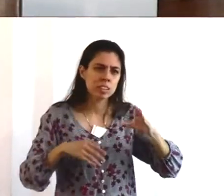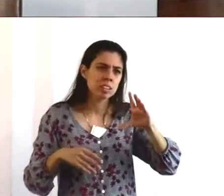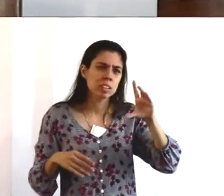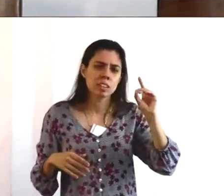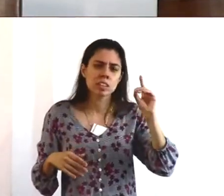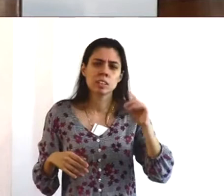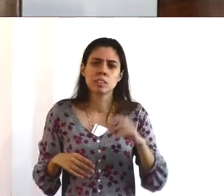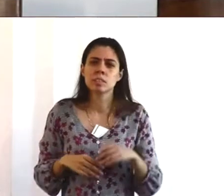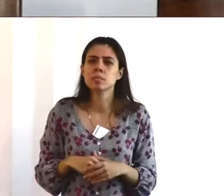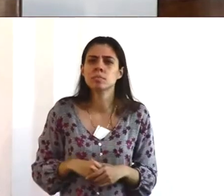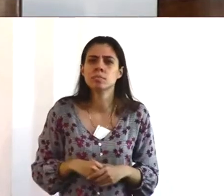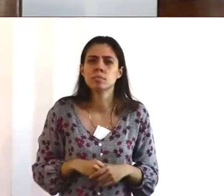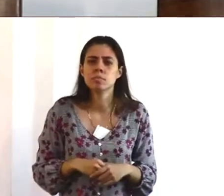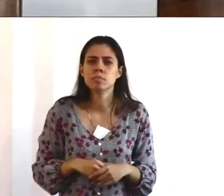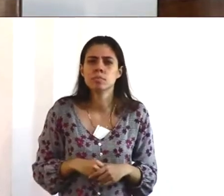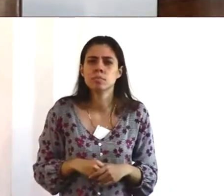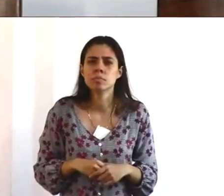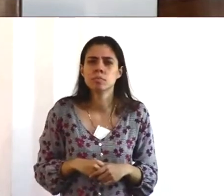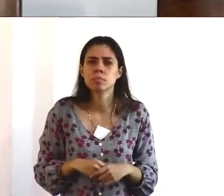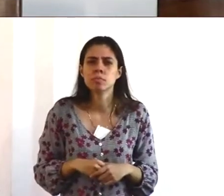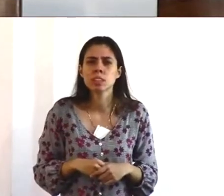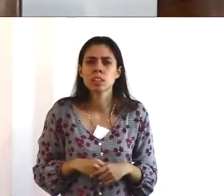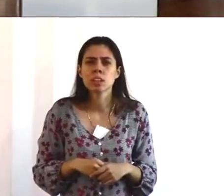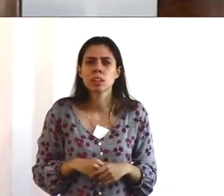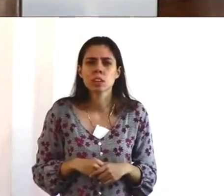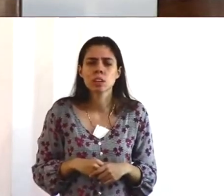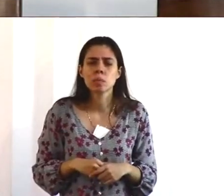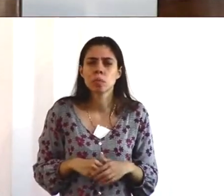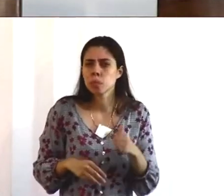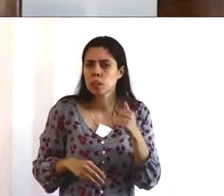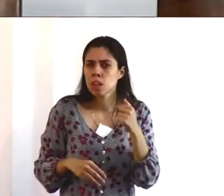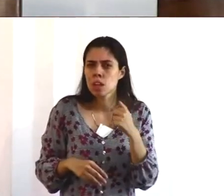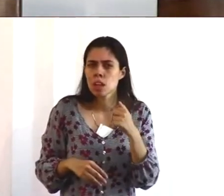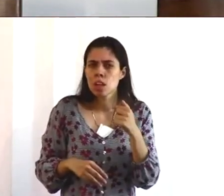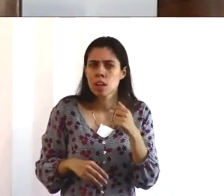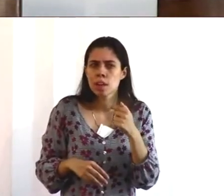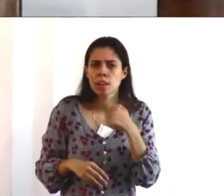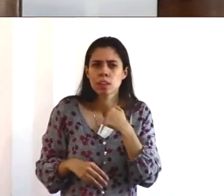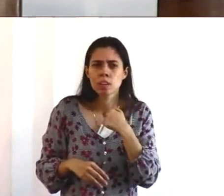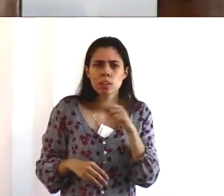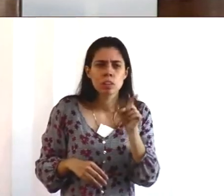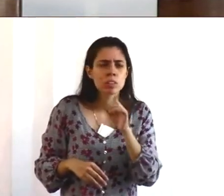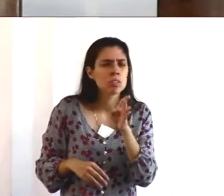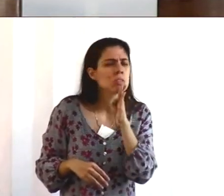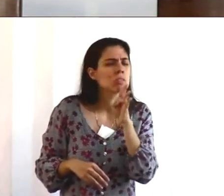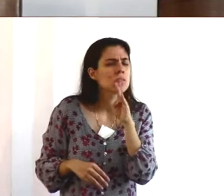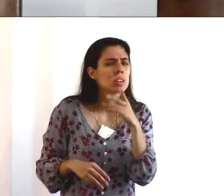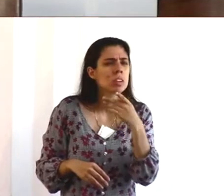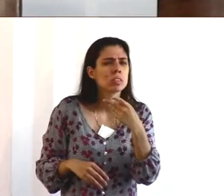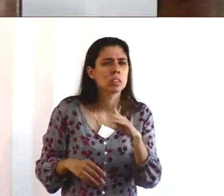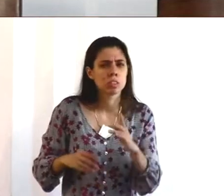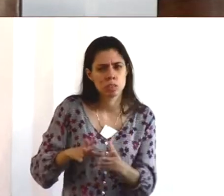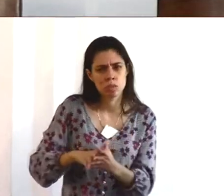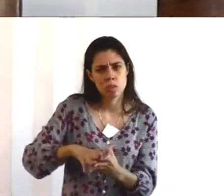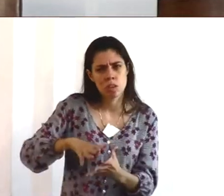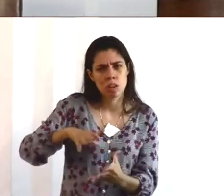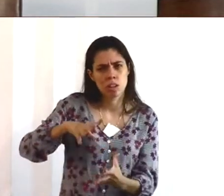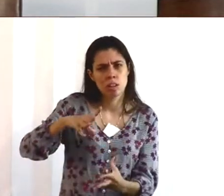Escritura revela para nós. Eu não sei como está o seu coração, como está a sua alma. Eu não sei como você